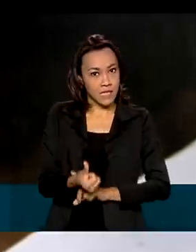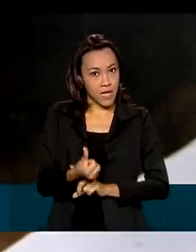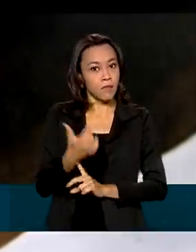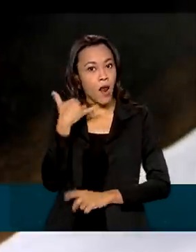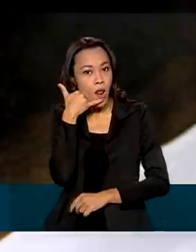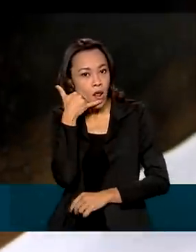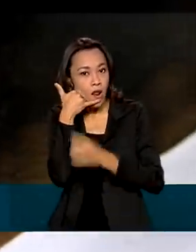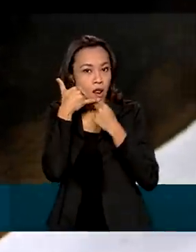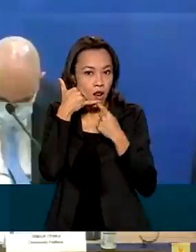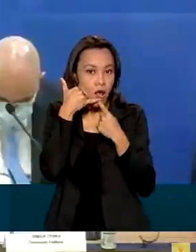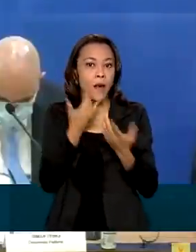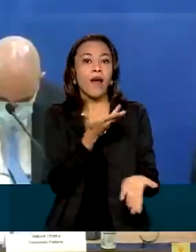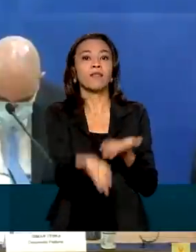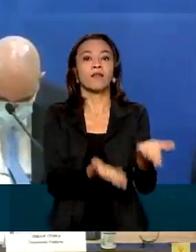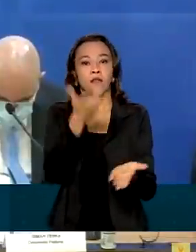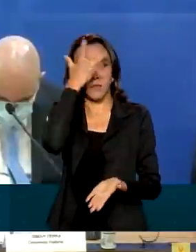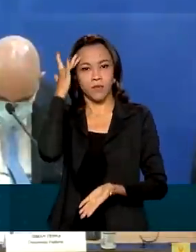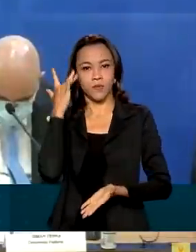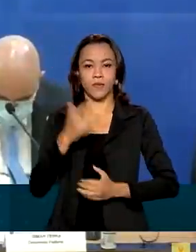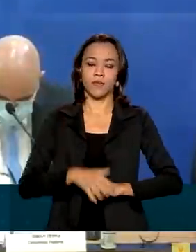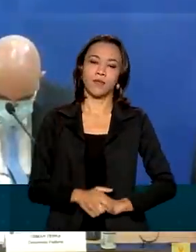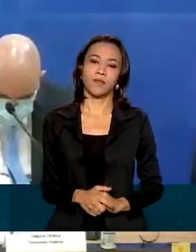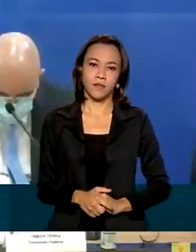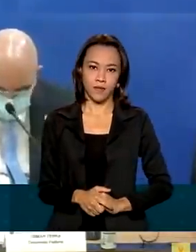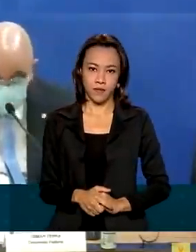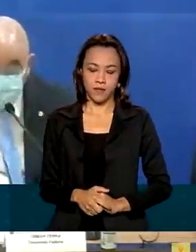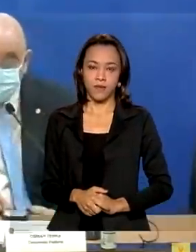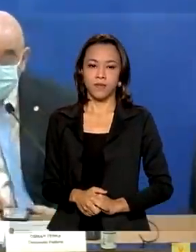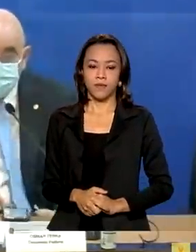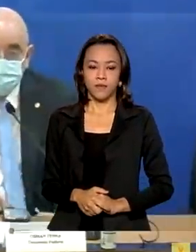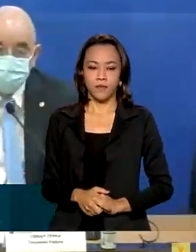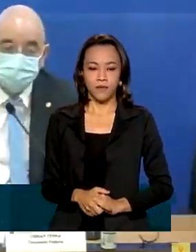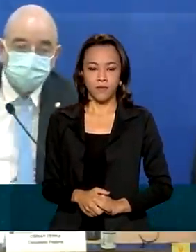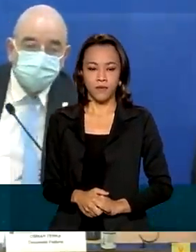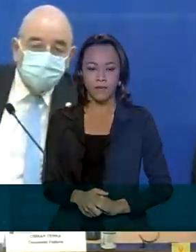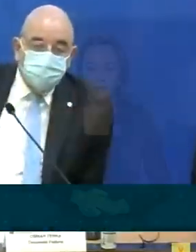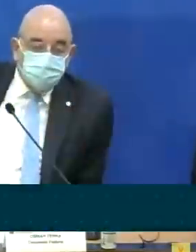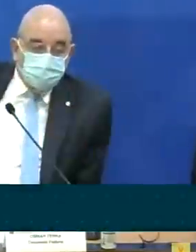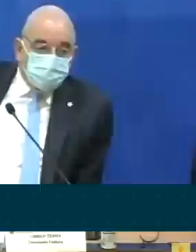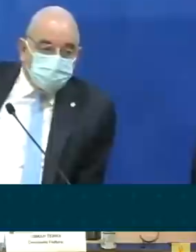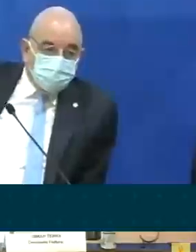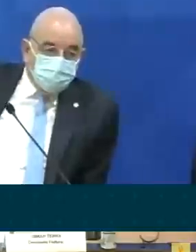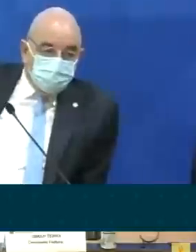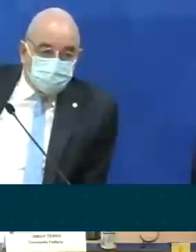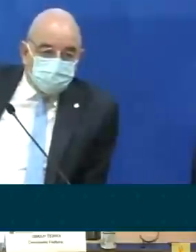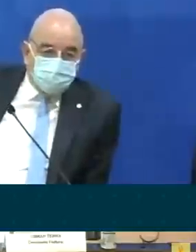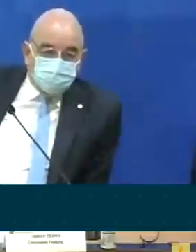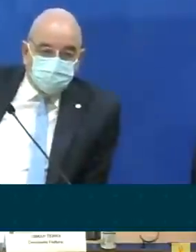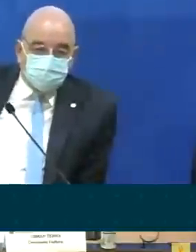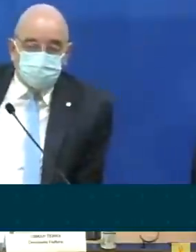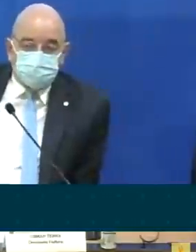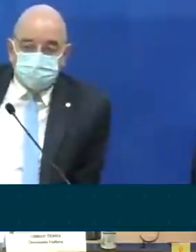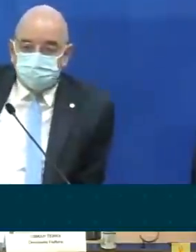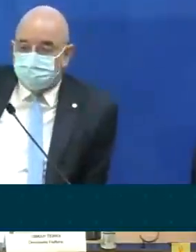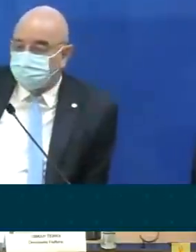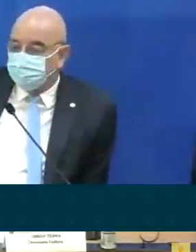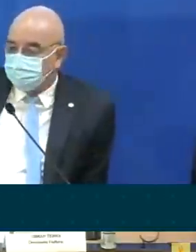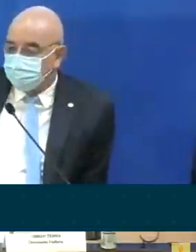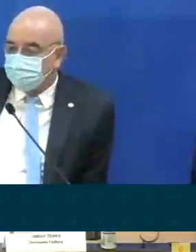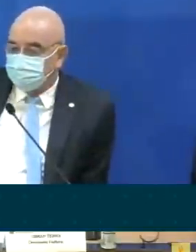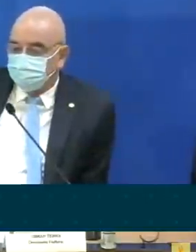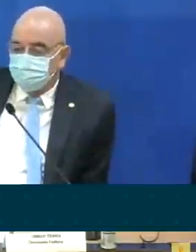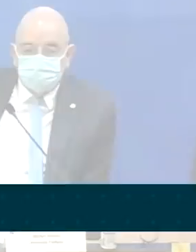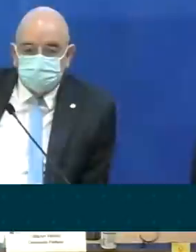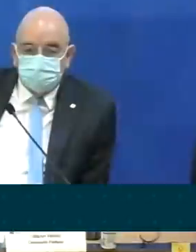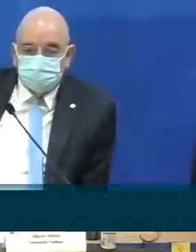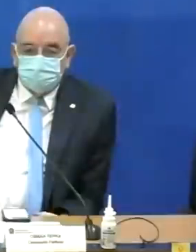em cometer suicídio. Hoje estamos aqui discutindo mais uma das prestações de serviço do Sistema Único